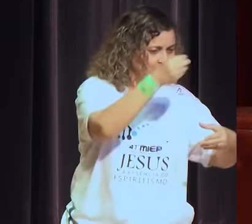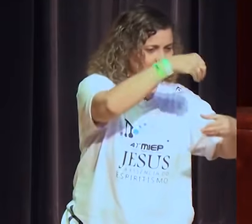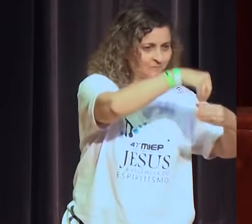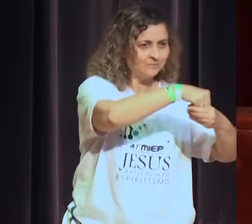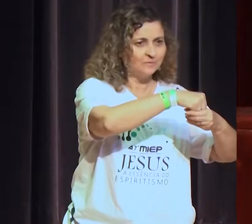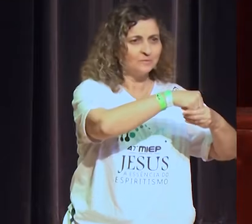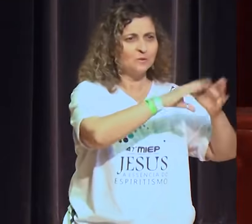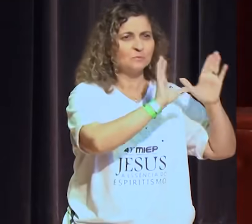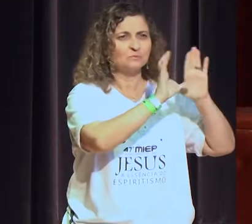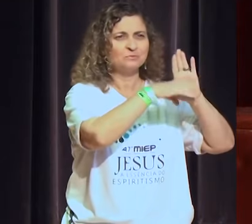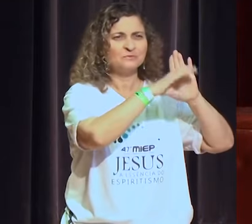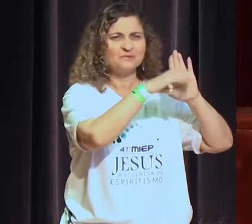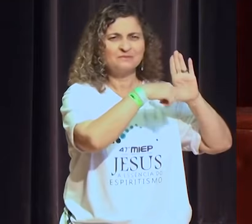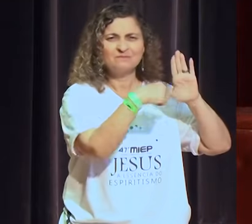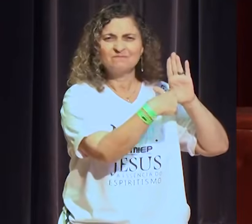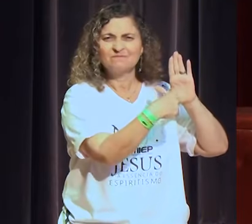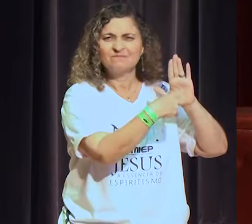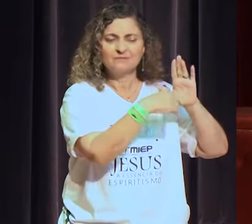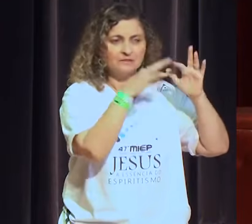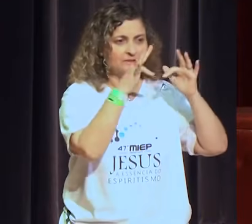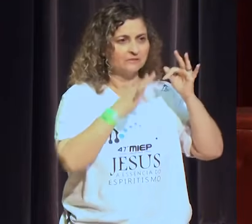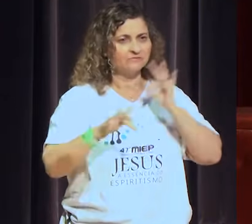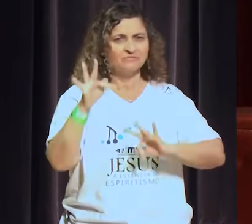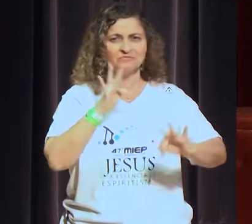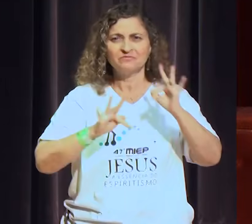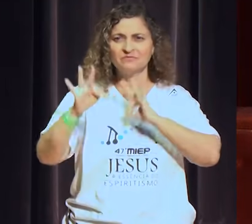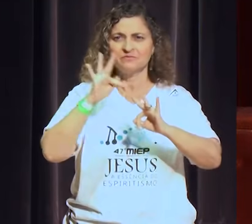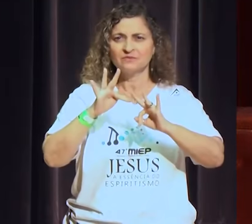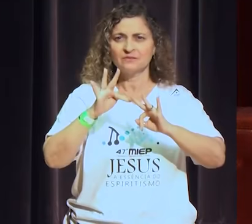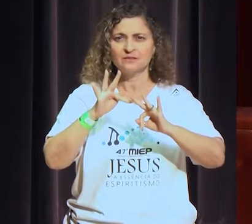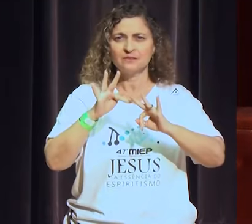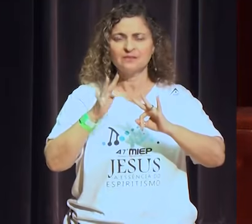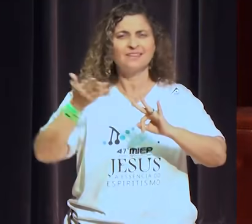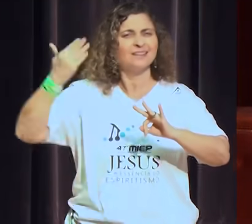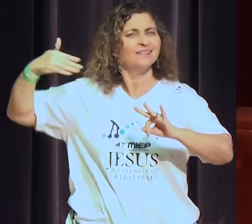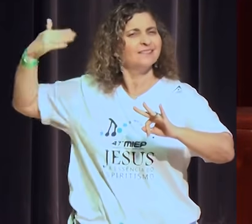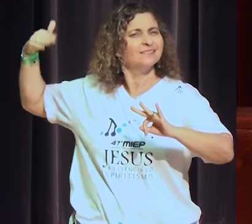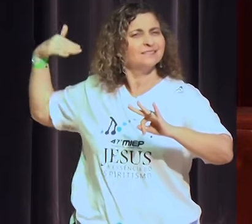Einstein? A concepção da física é que o espaço era um palco.